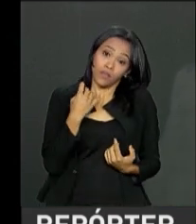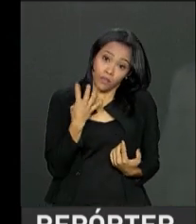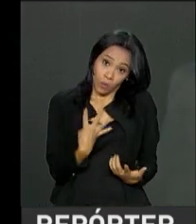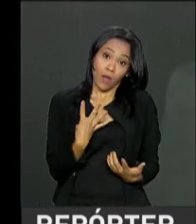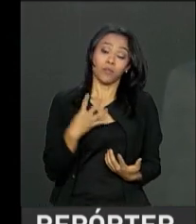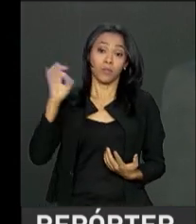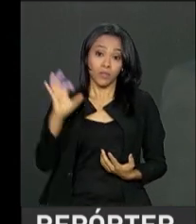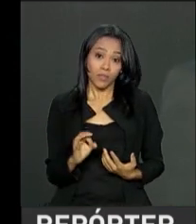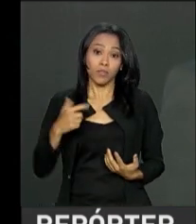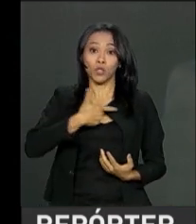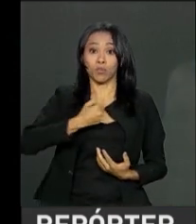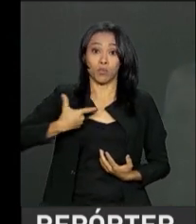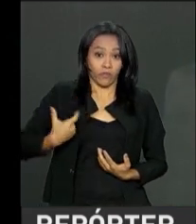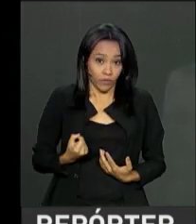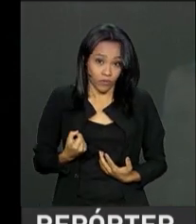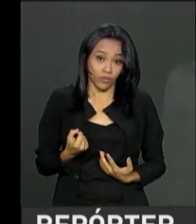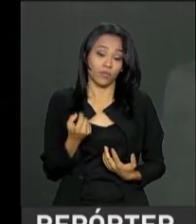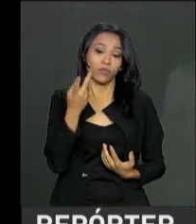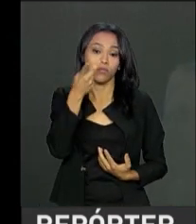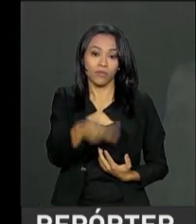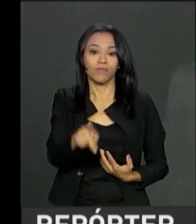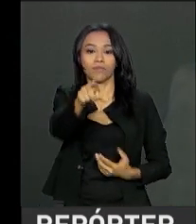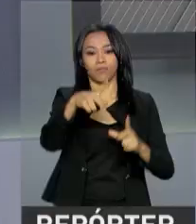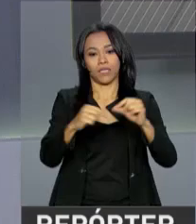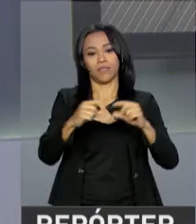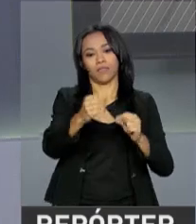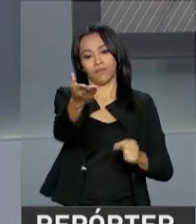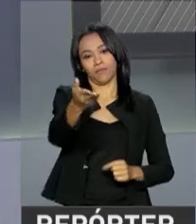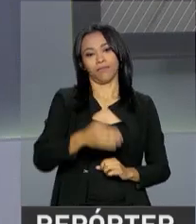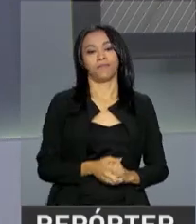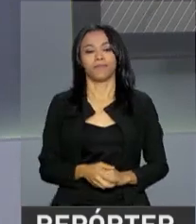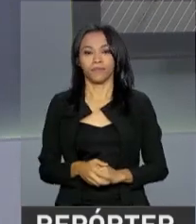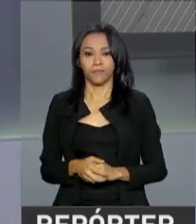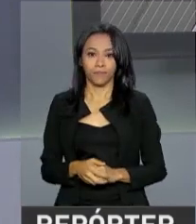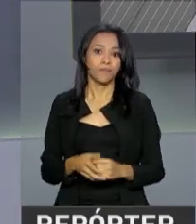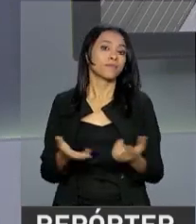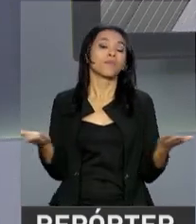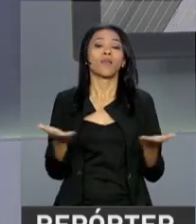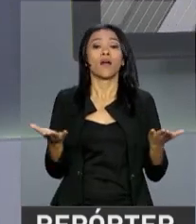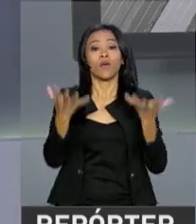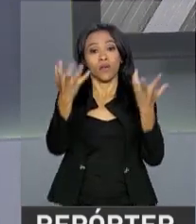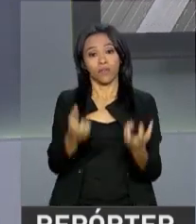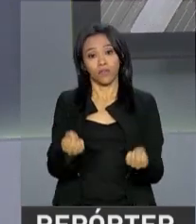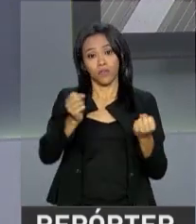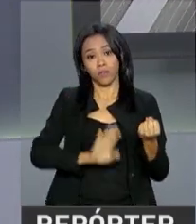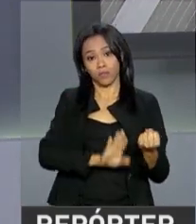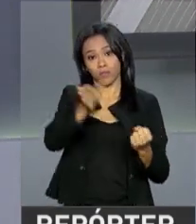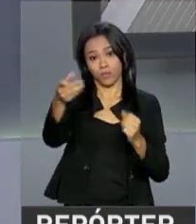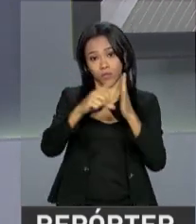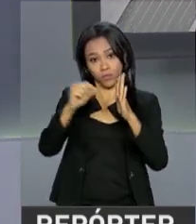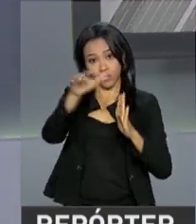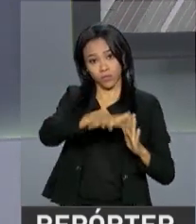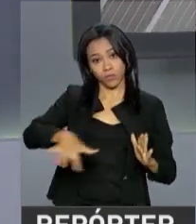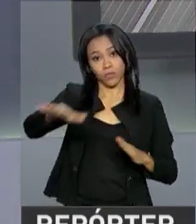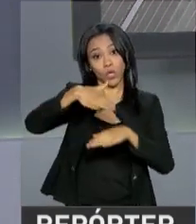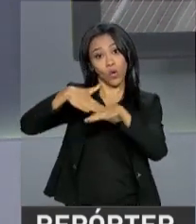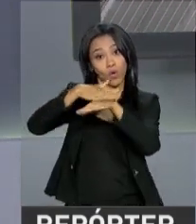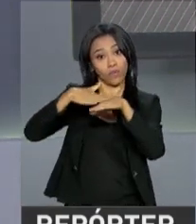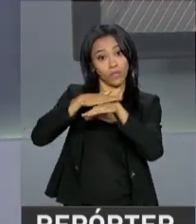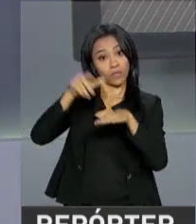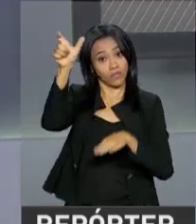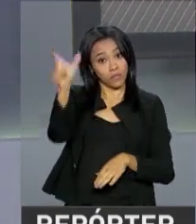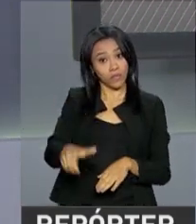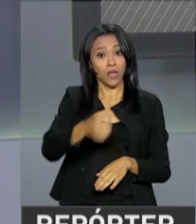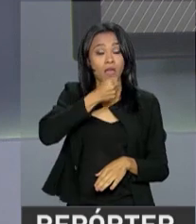para 2.020 de brasília para onde vamos agora ao palácio do planalto conversar ao vivo com a repórter márcia